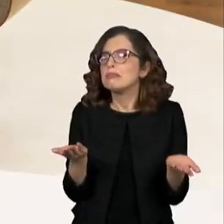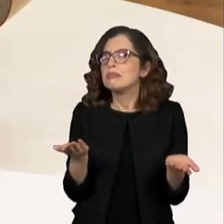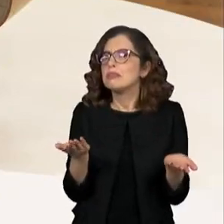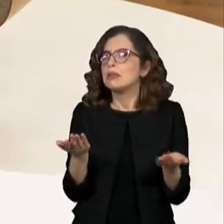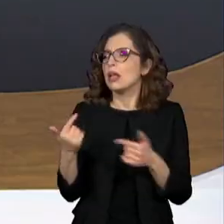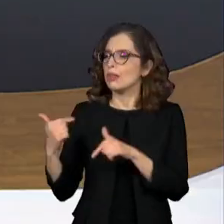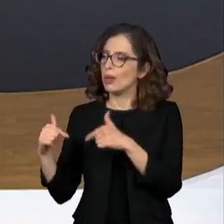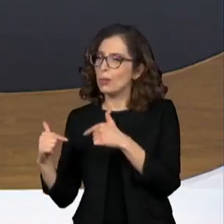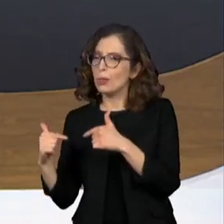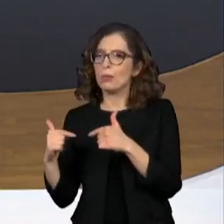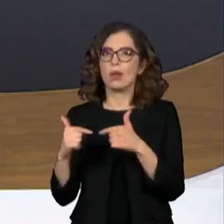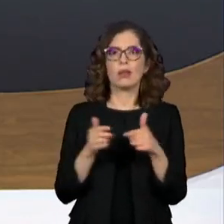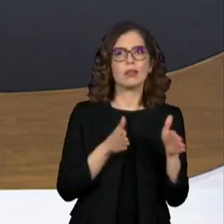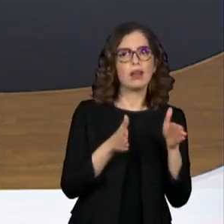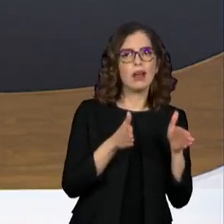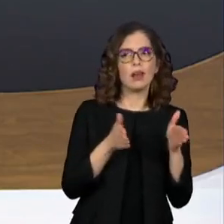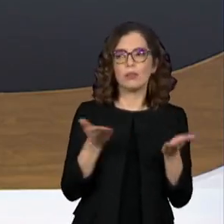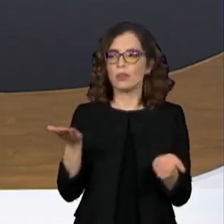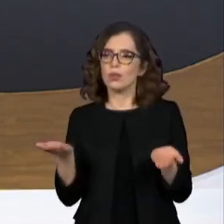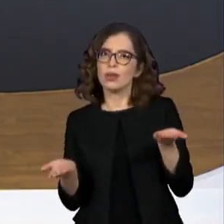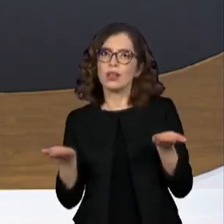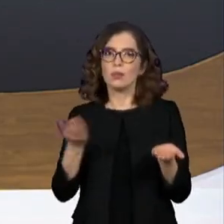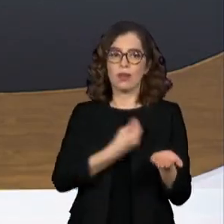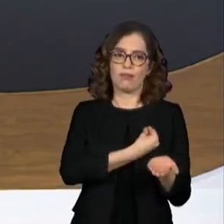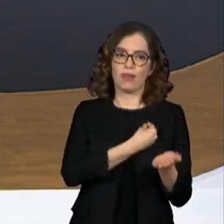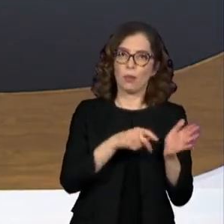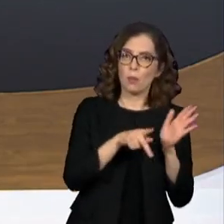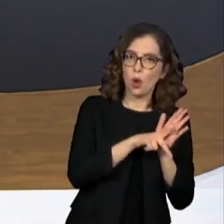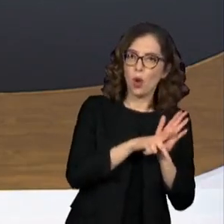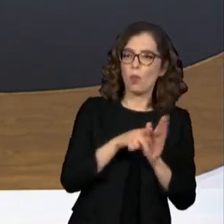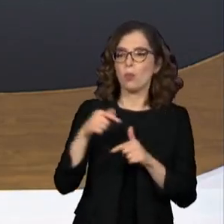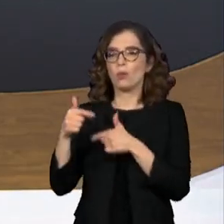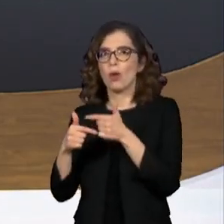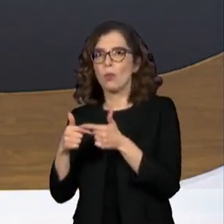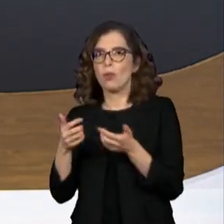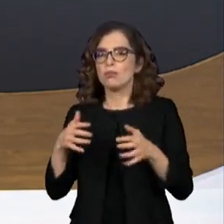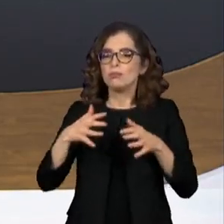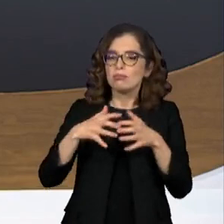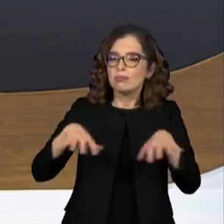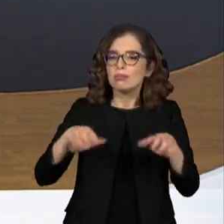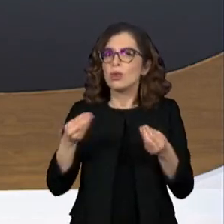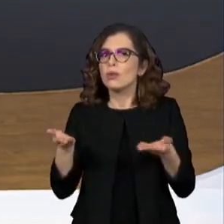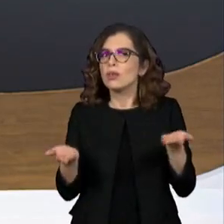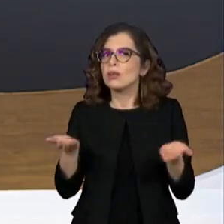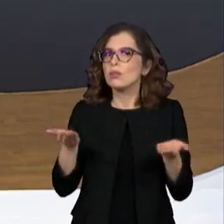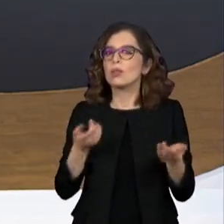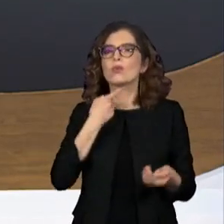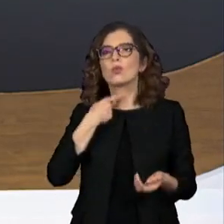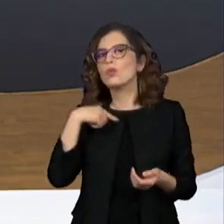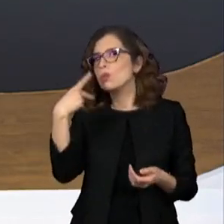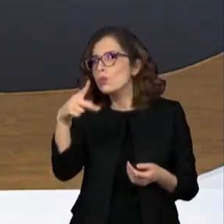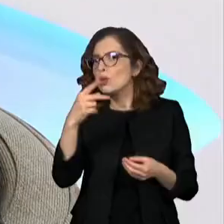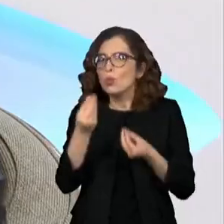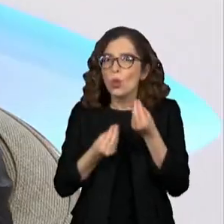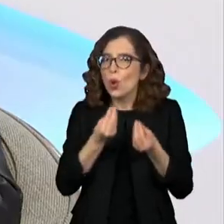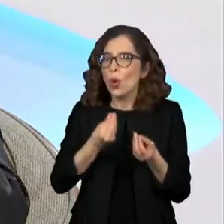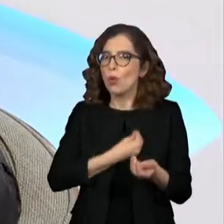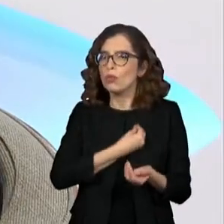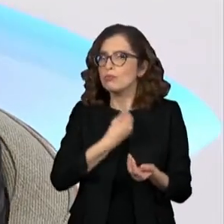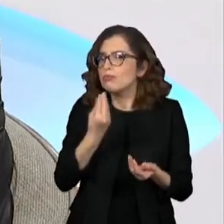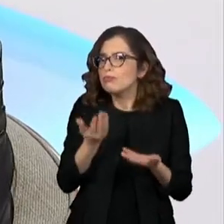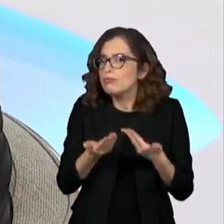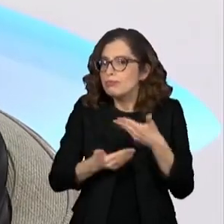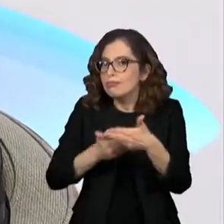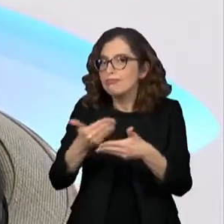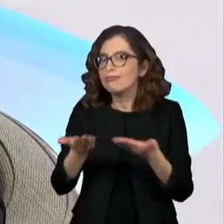vida pessoal. Em que sentido essas duas linhas do tempo pautam a sua vida e pautaram essa sua decisão de sair do encontro? A